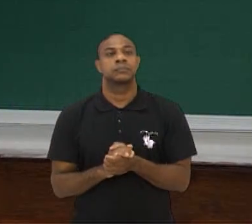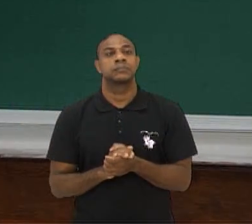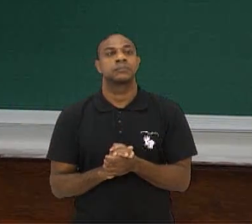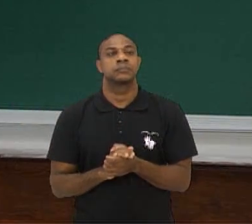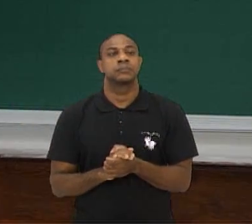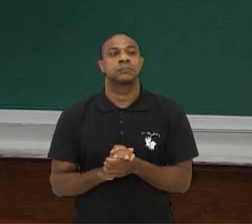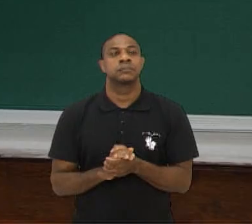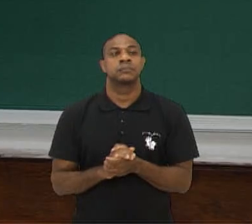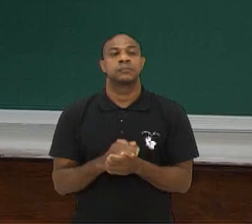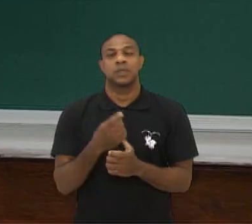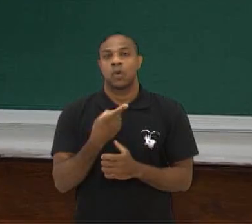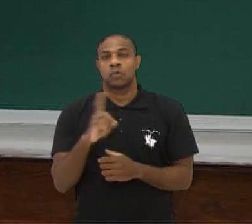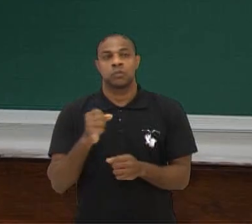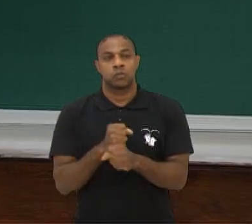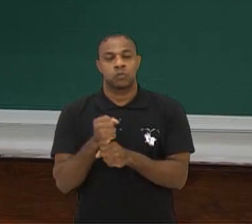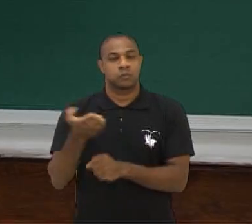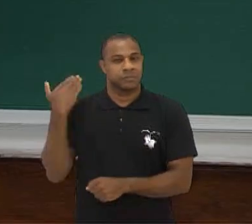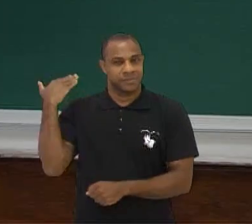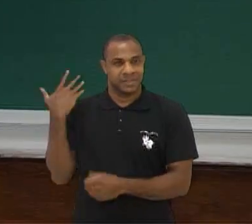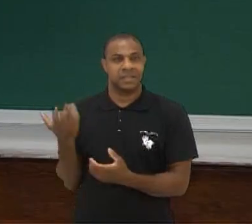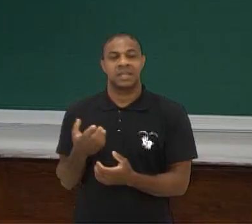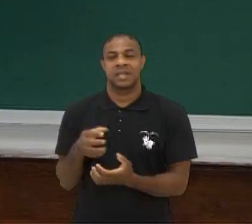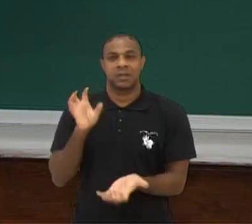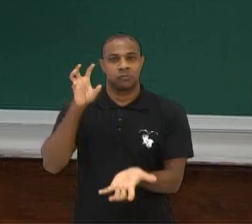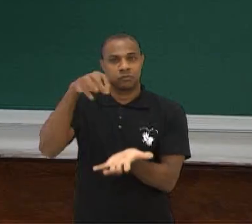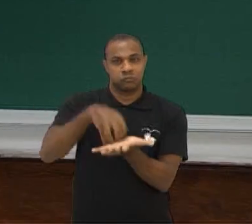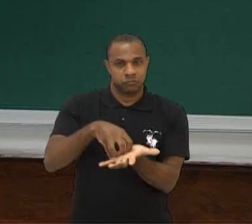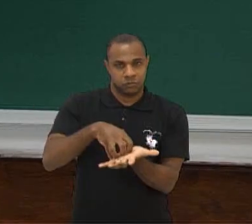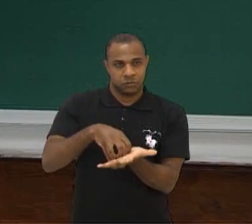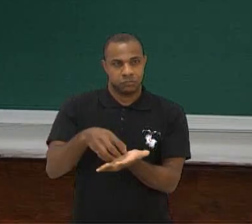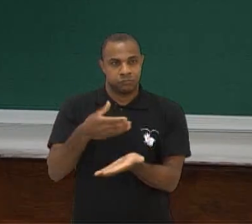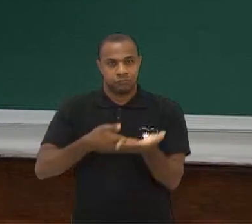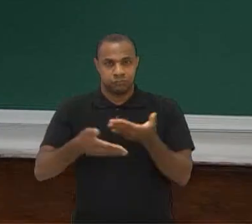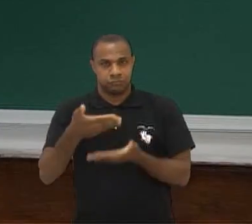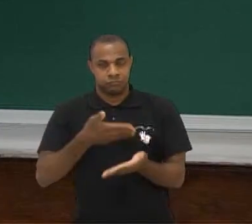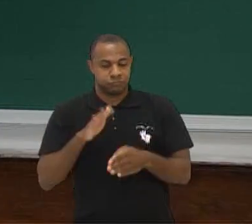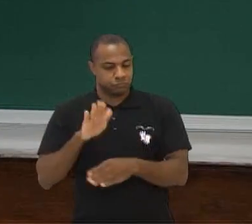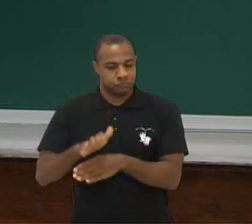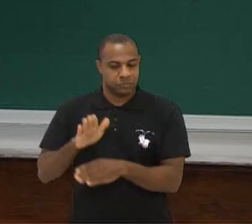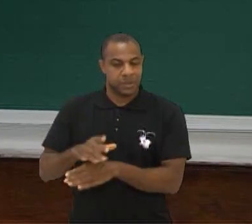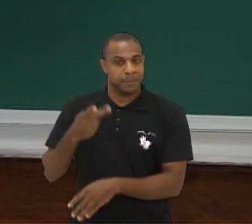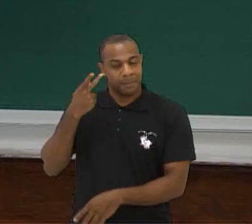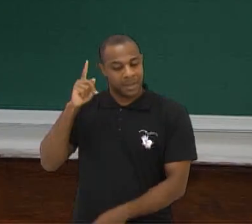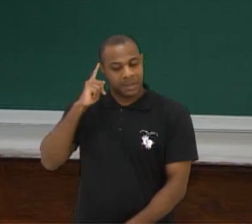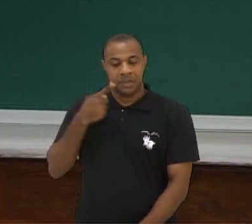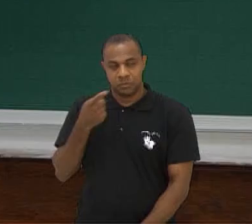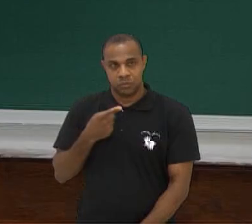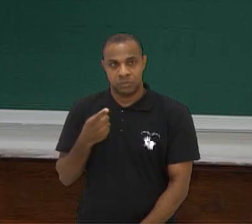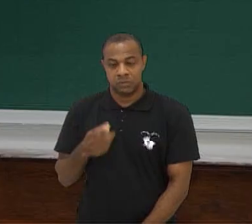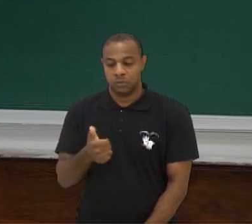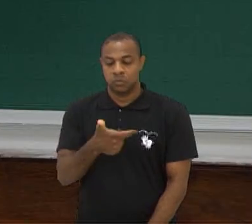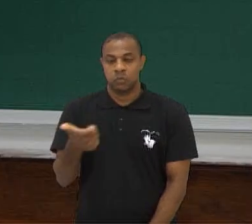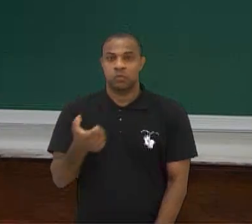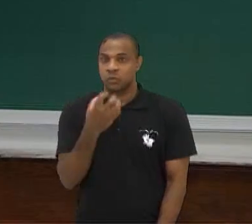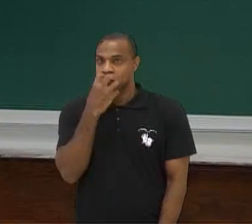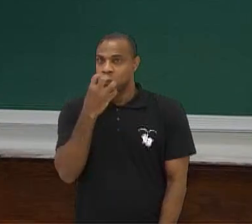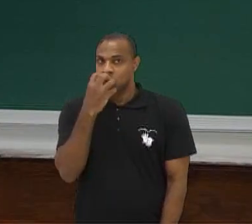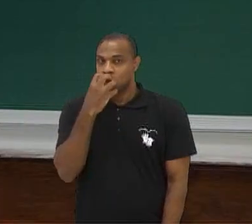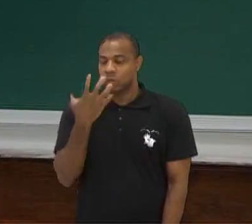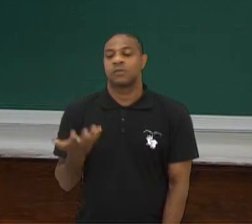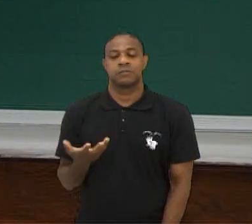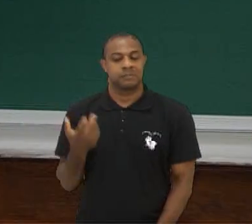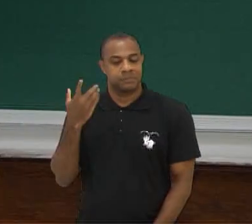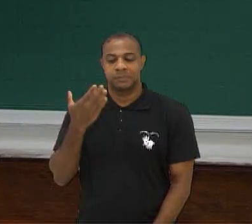aqui, no último ano, a instituição Cães Guia para Surdos deu 12 destes cães para crianças. Uma delas foi